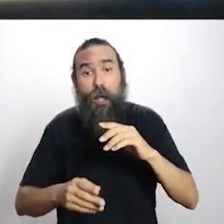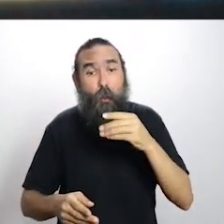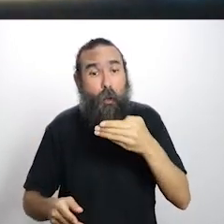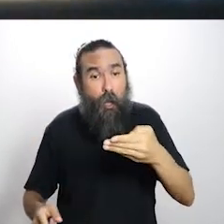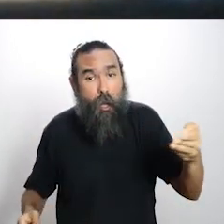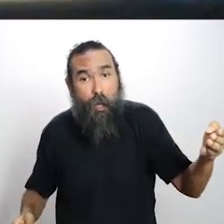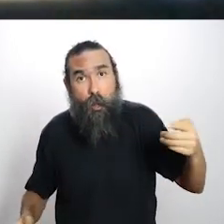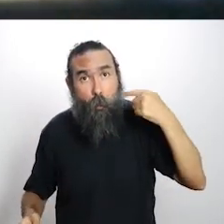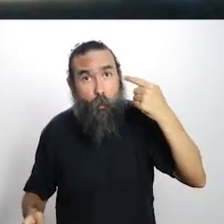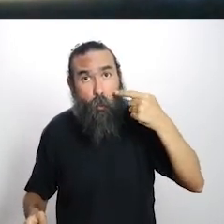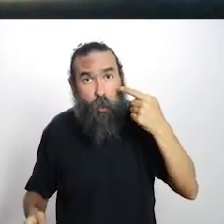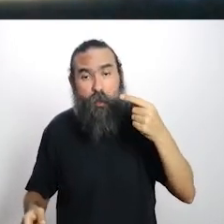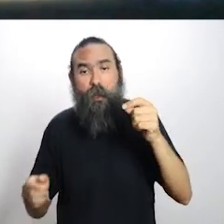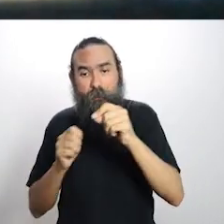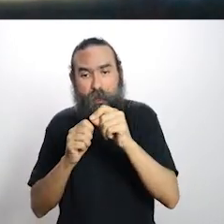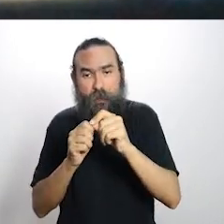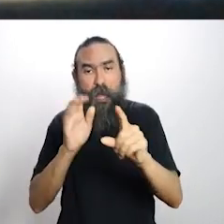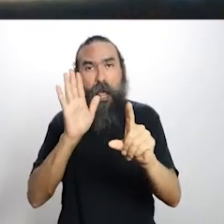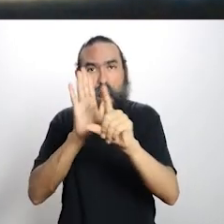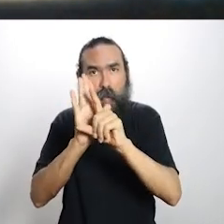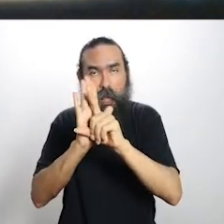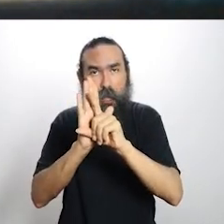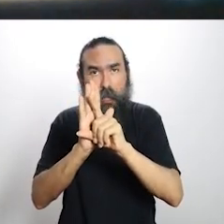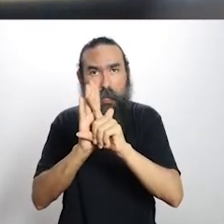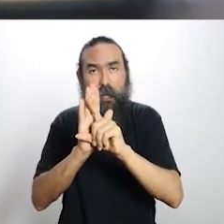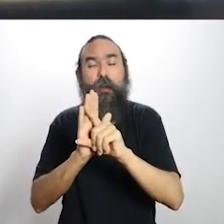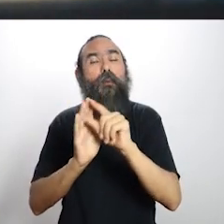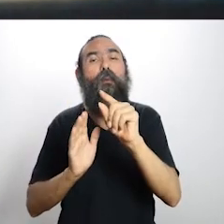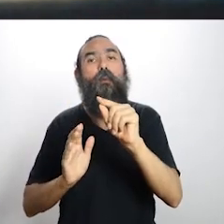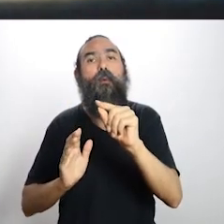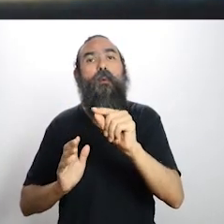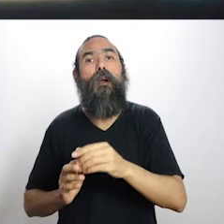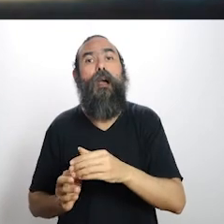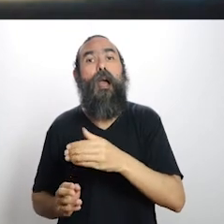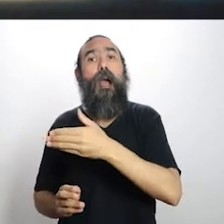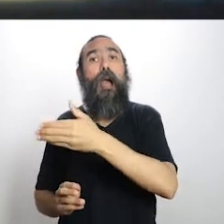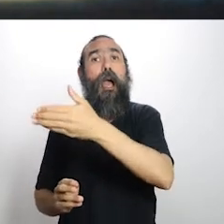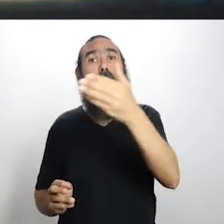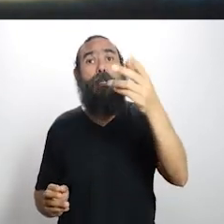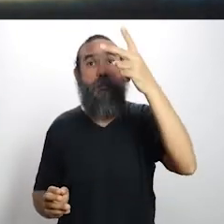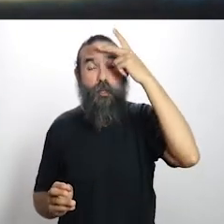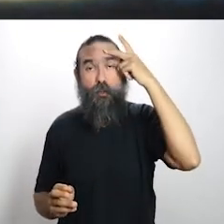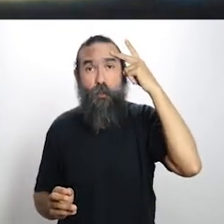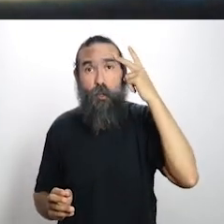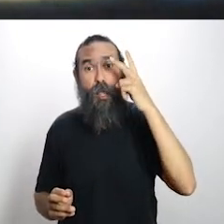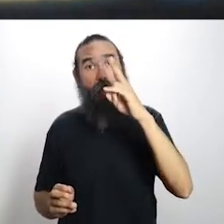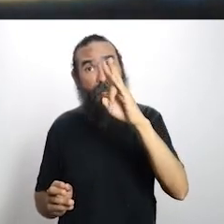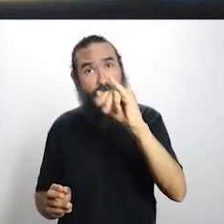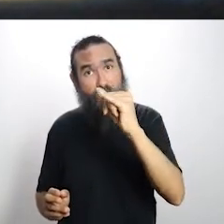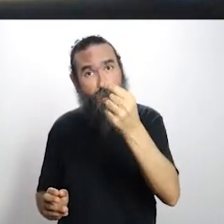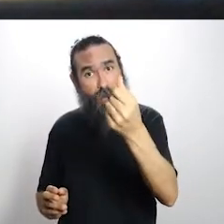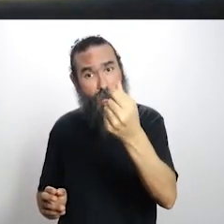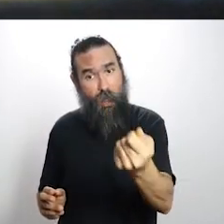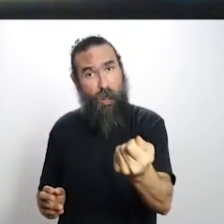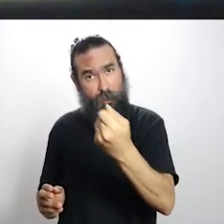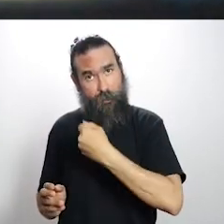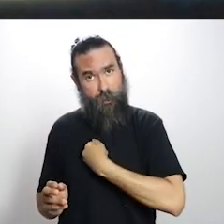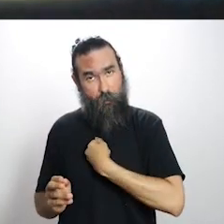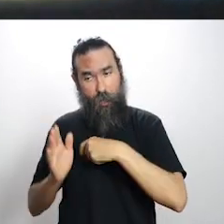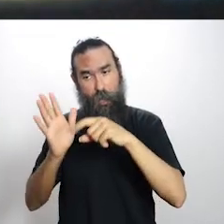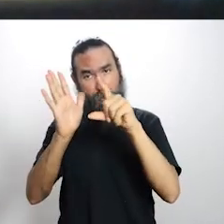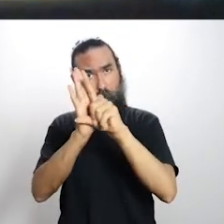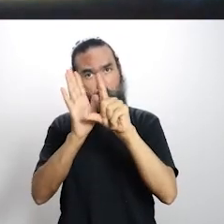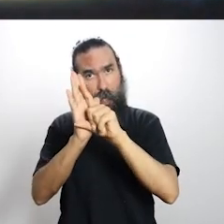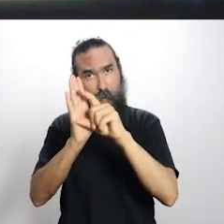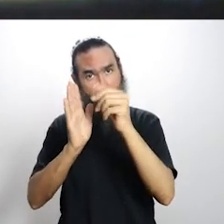aqueles que vão receber a partir da lei Aldir Blanc ele precisa estar cadastrado e homologado dentro de um cadastro então